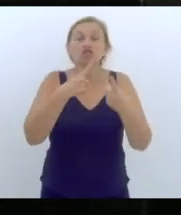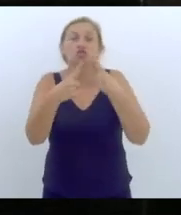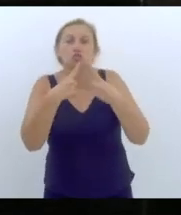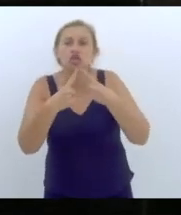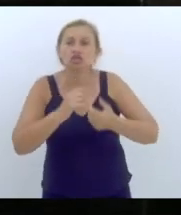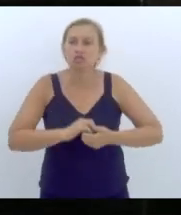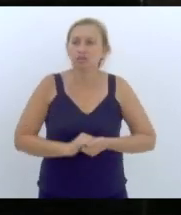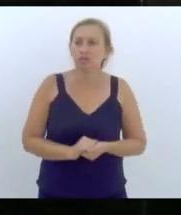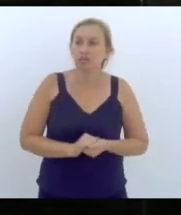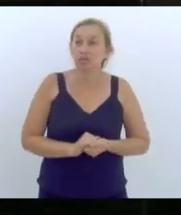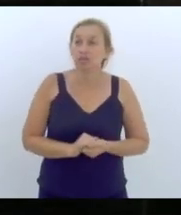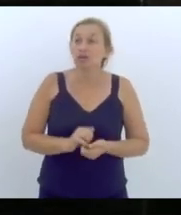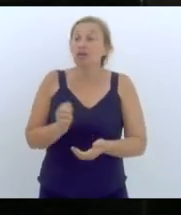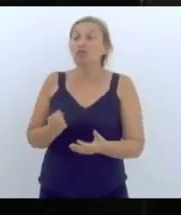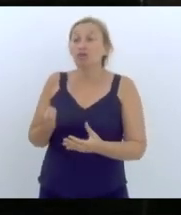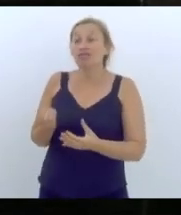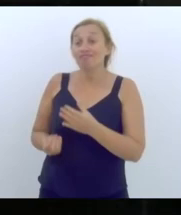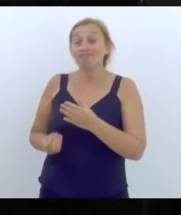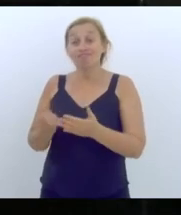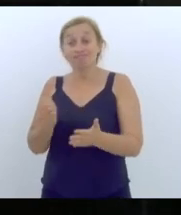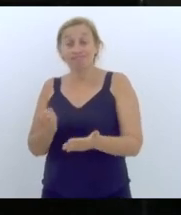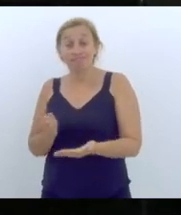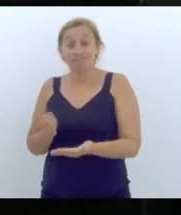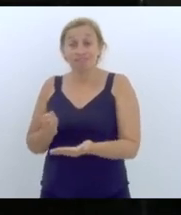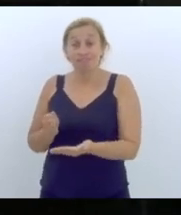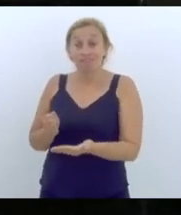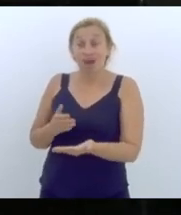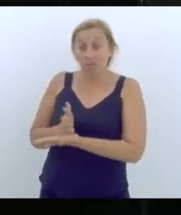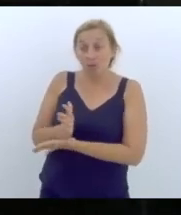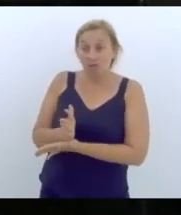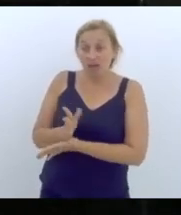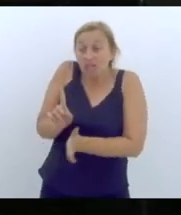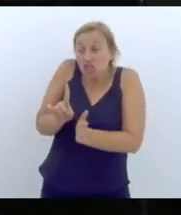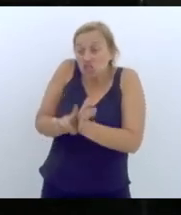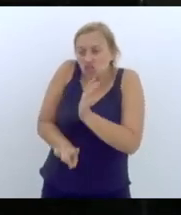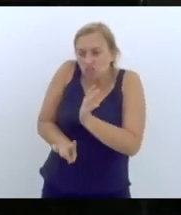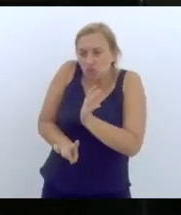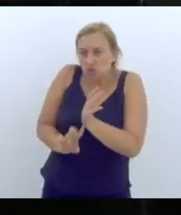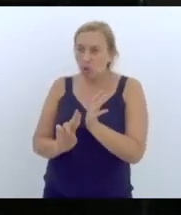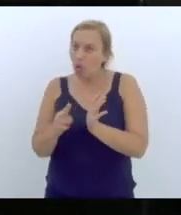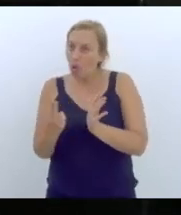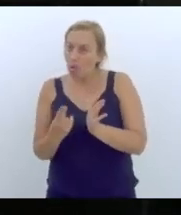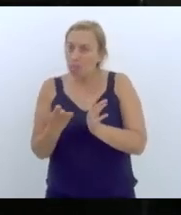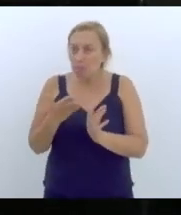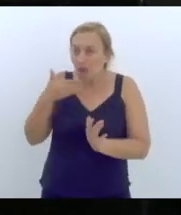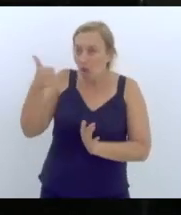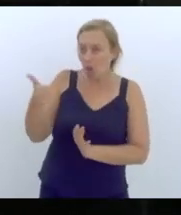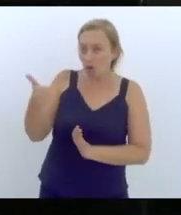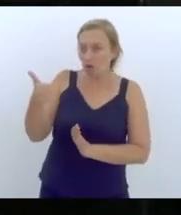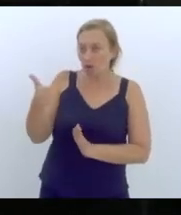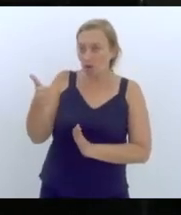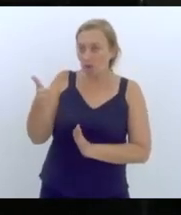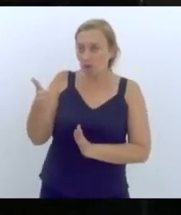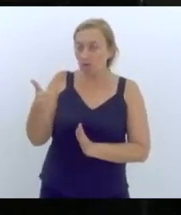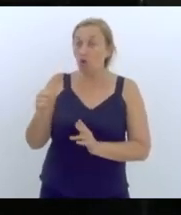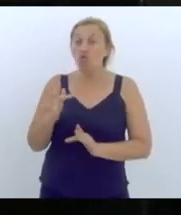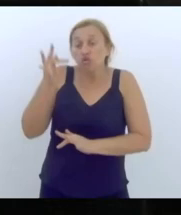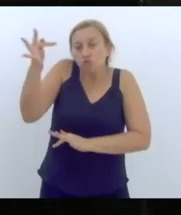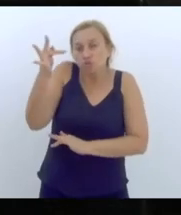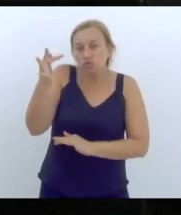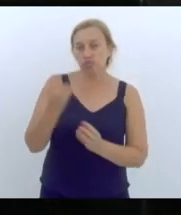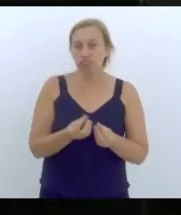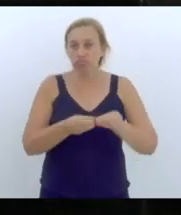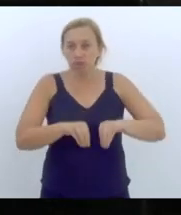discutida e foi implementada que minimizou ou que poderá minimizar eventuais futuras